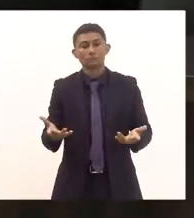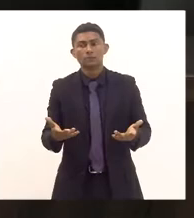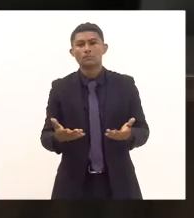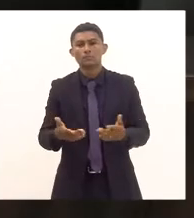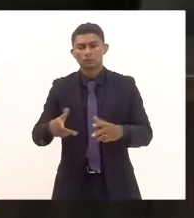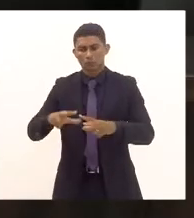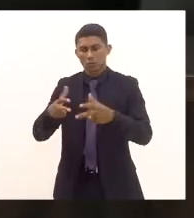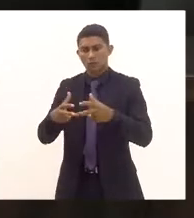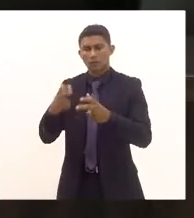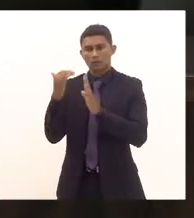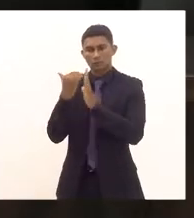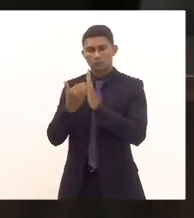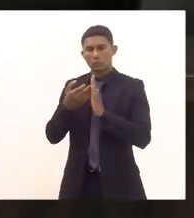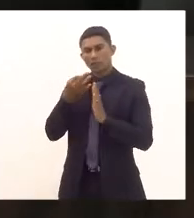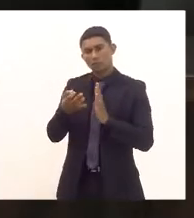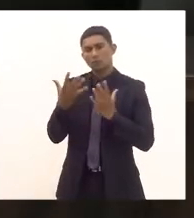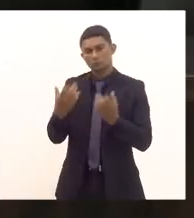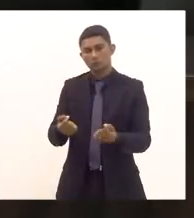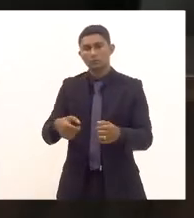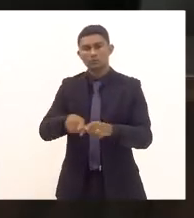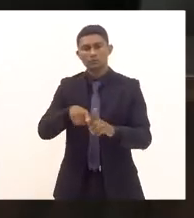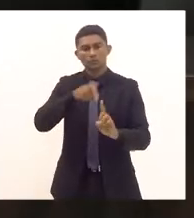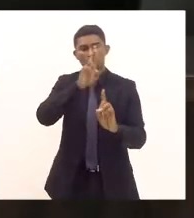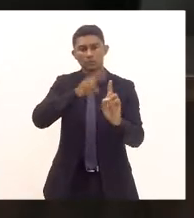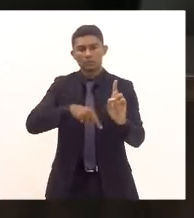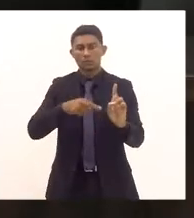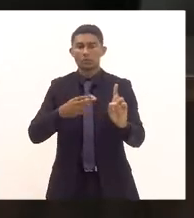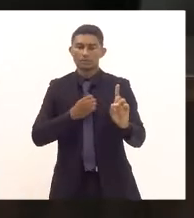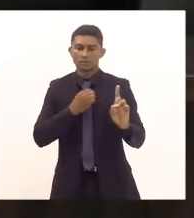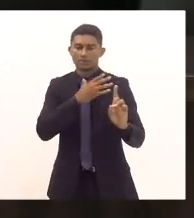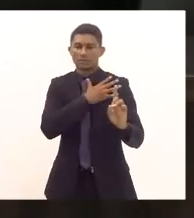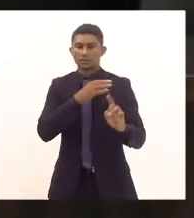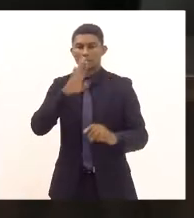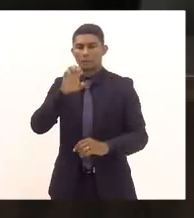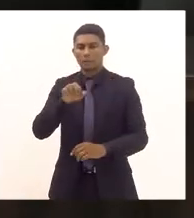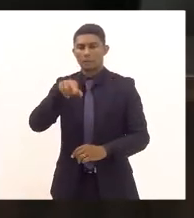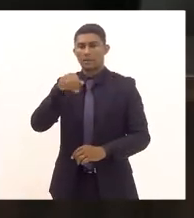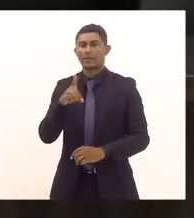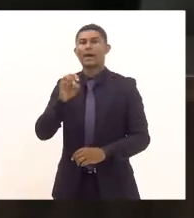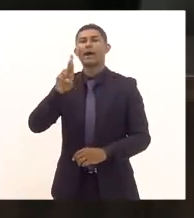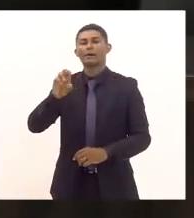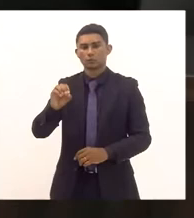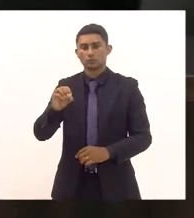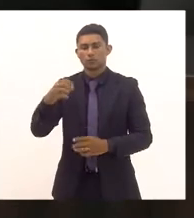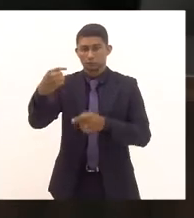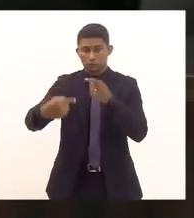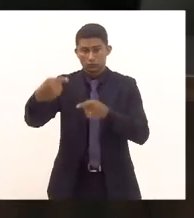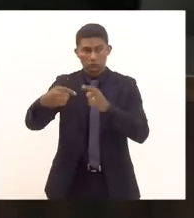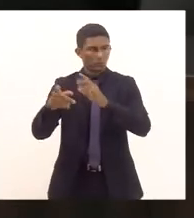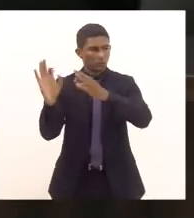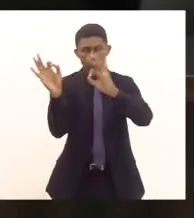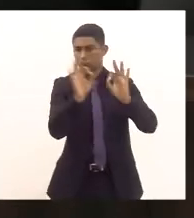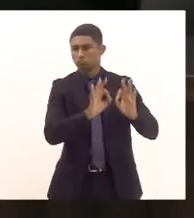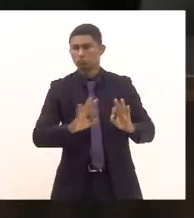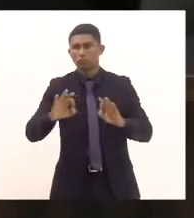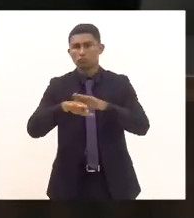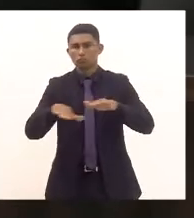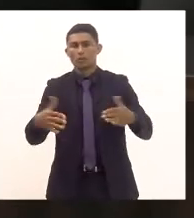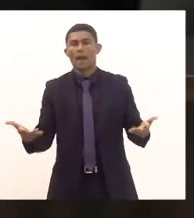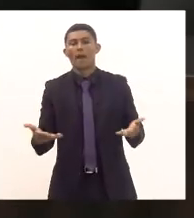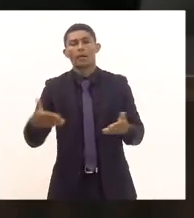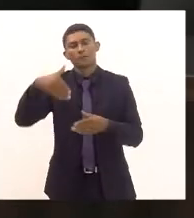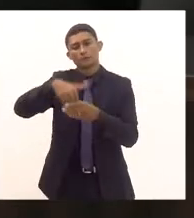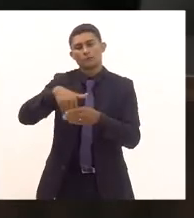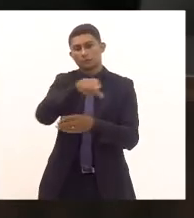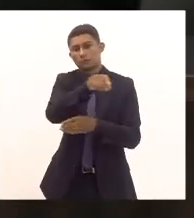indicações legislativas favorável relator Deputado Subtenente Bernardo em discussão 90 que Queira discutir encerrada a discussão e votação